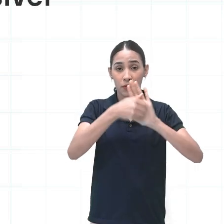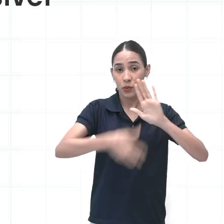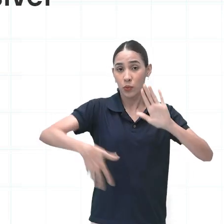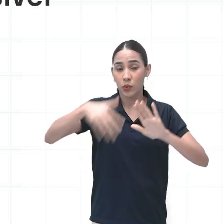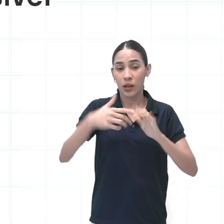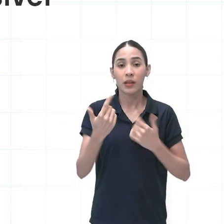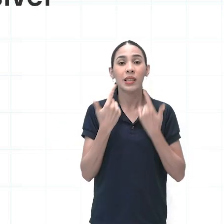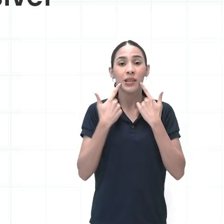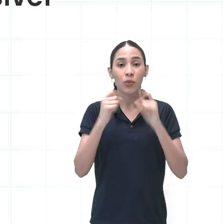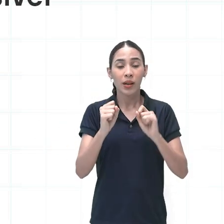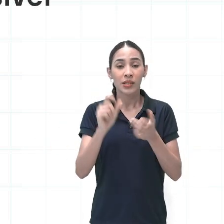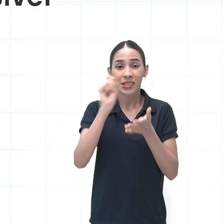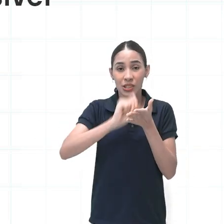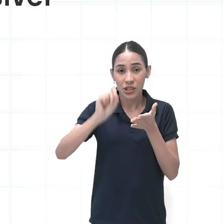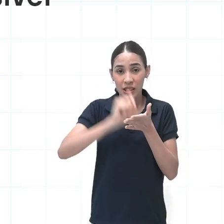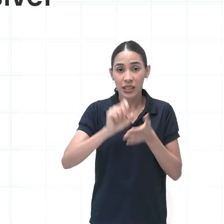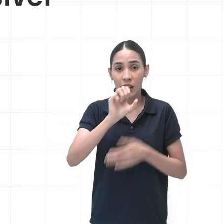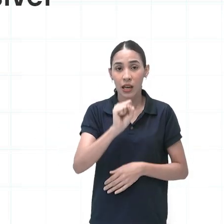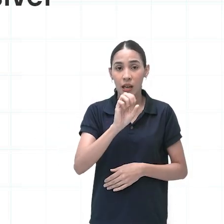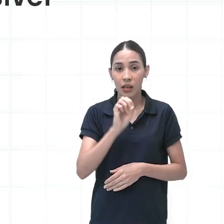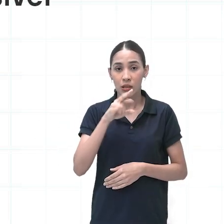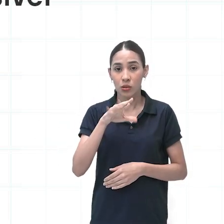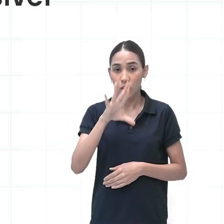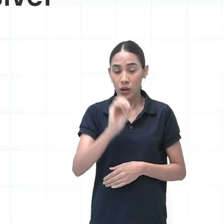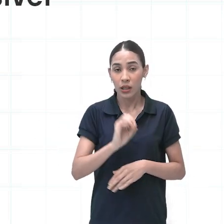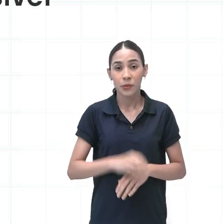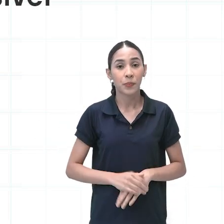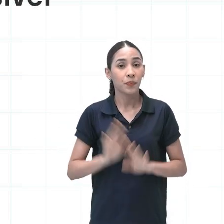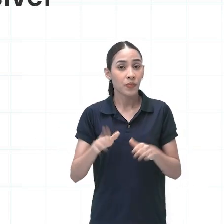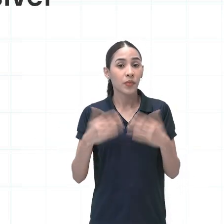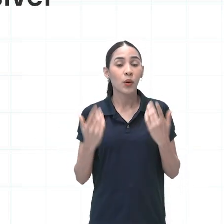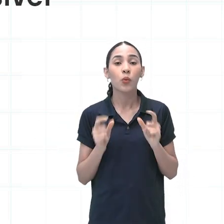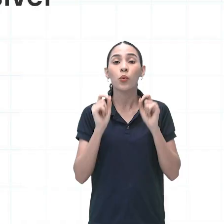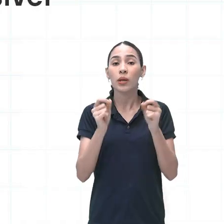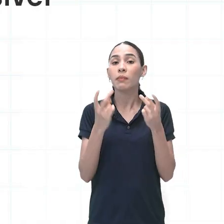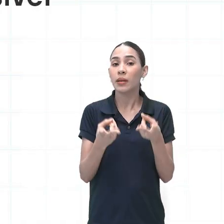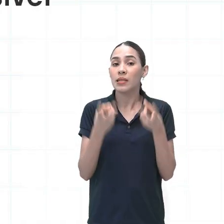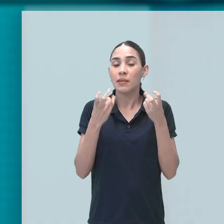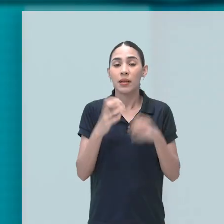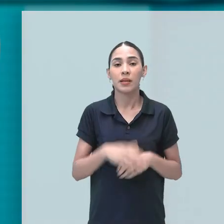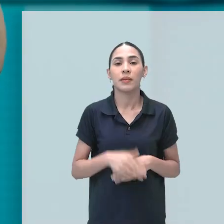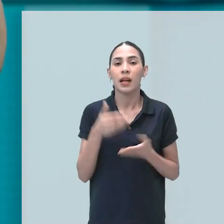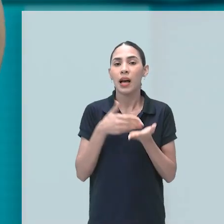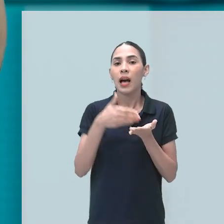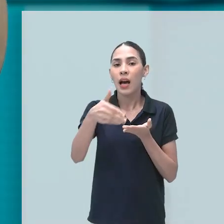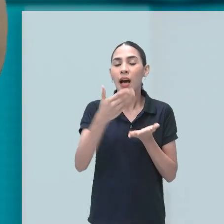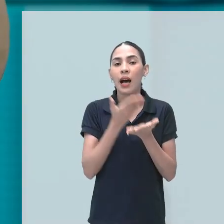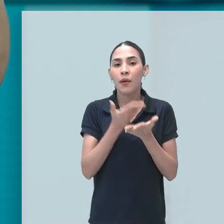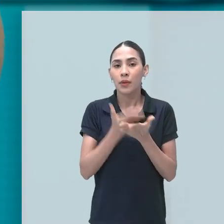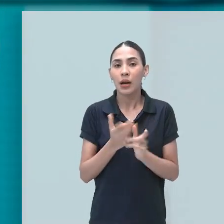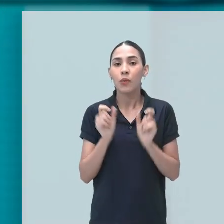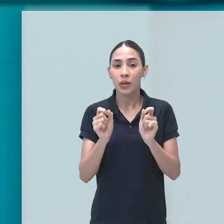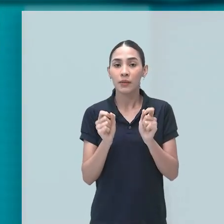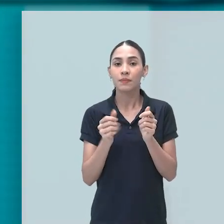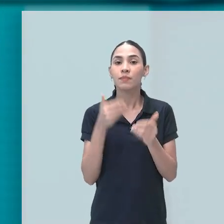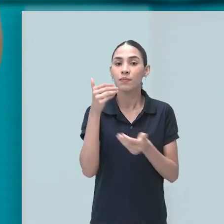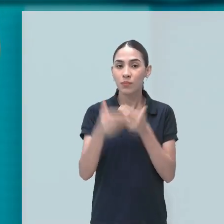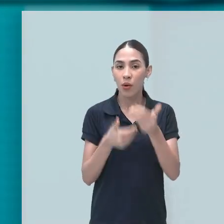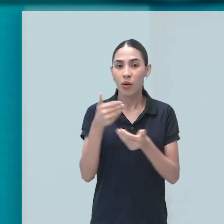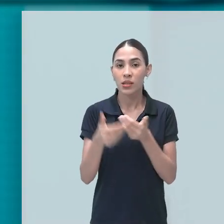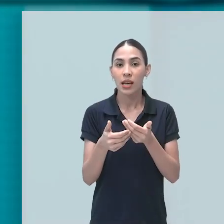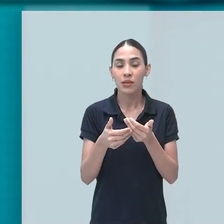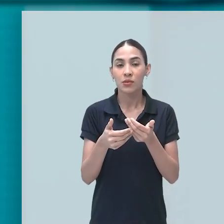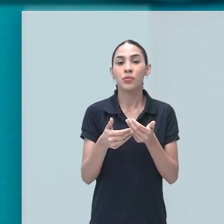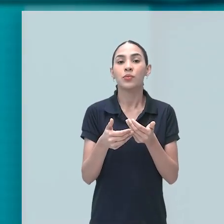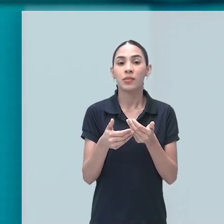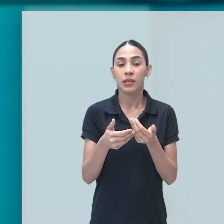linguagem na escrita dos sonetos, ok? Então, o que nós vamos observar ao longo de toda esta aula é justamente esse processo das